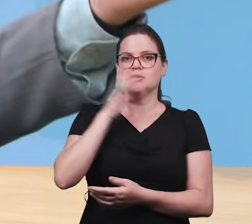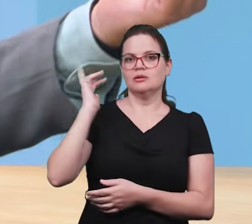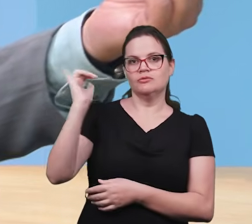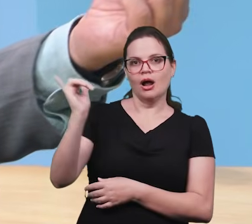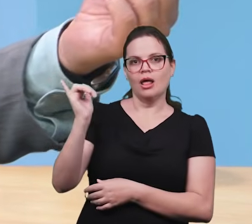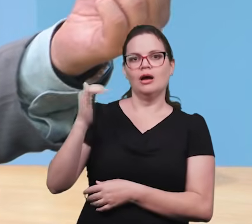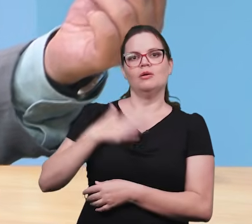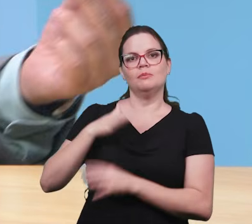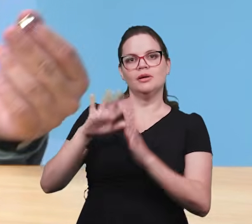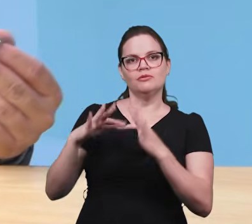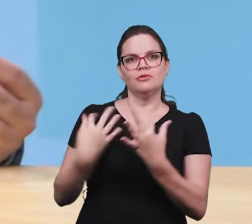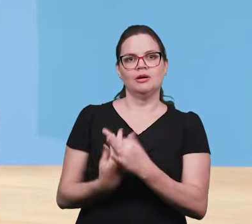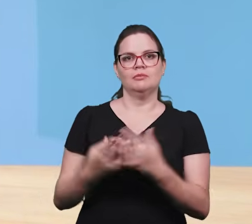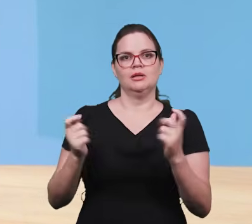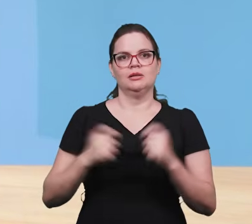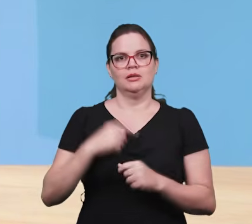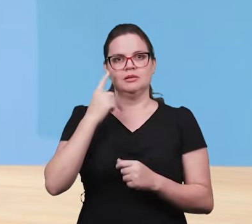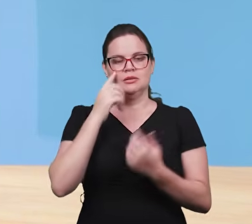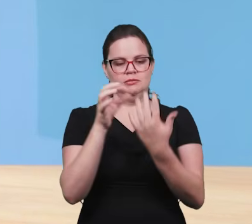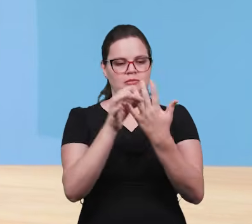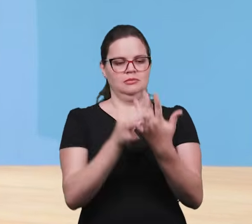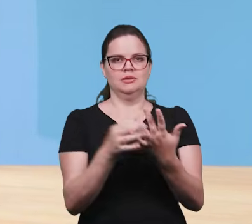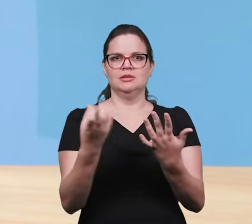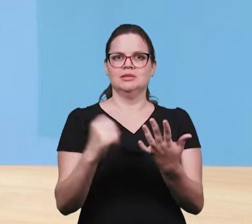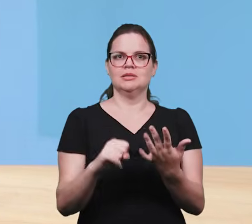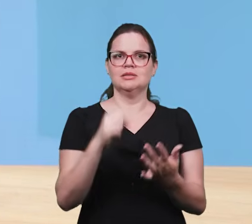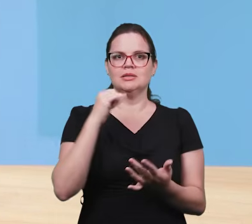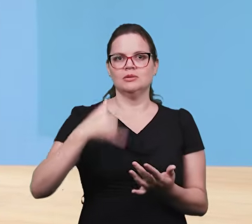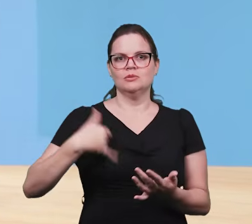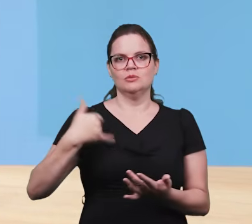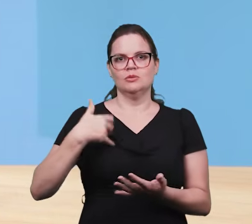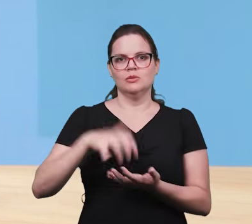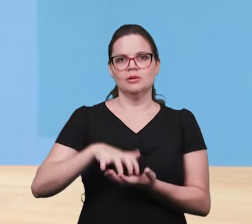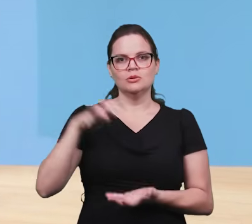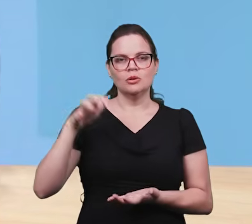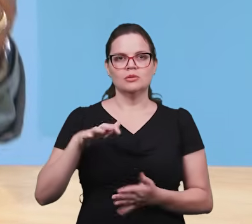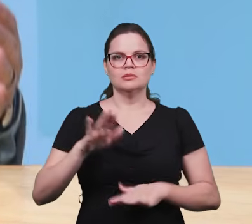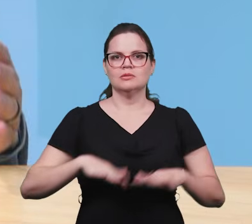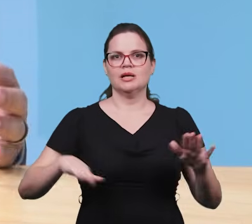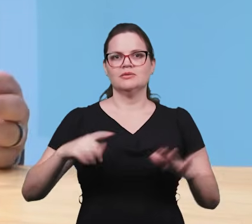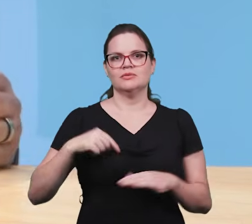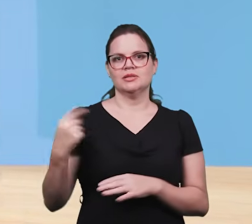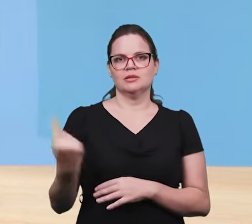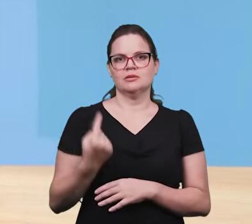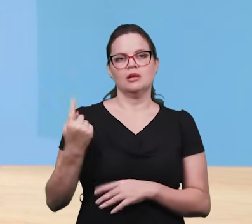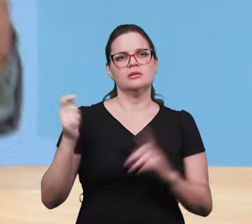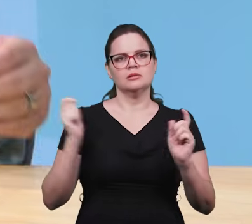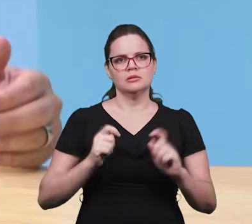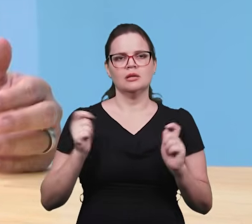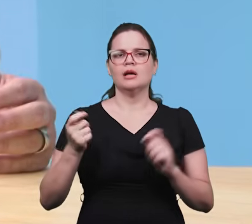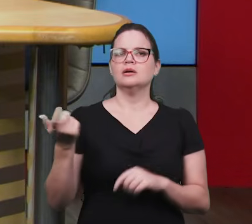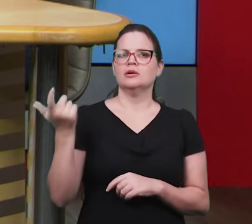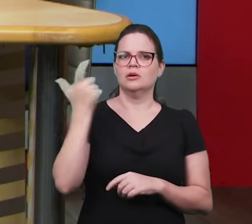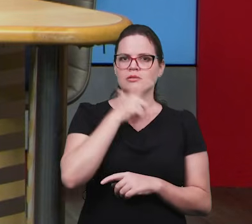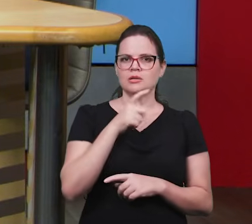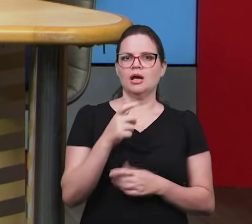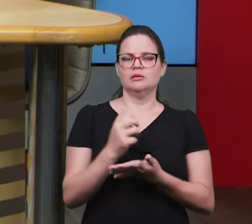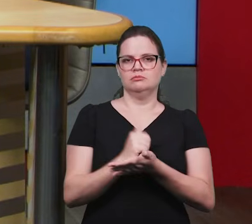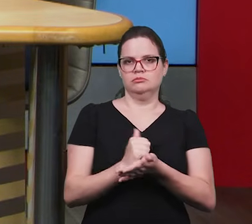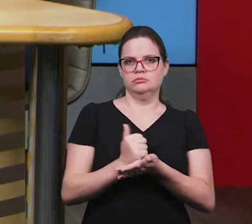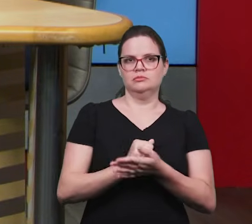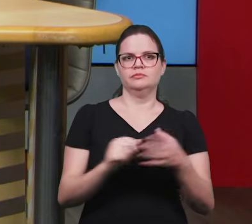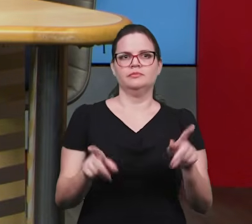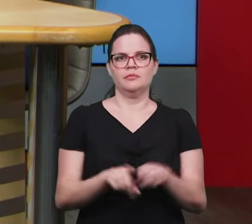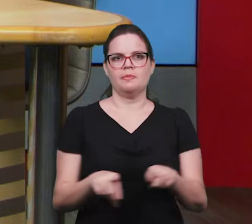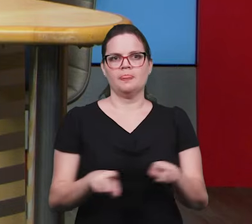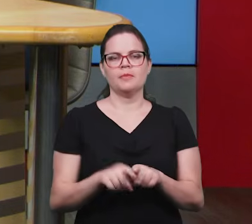consegue fazer um contato com alguém. Então, você imagina isso para uma pessoa mais idosa, que às vezes está em algum momento sozinho, então você consegue monitorar, além de